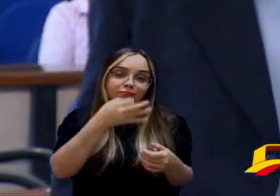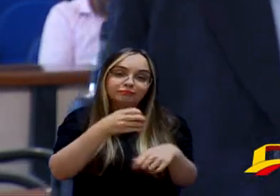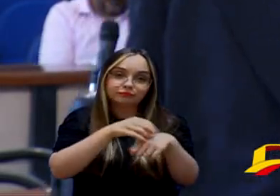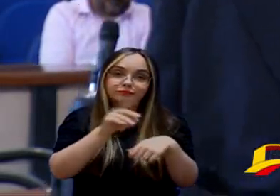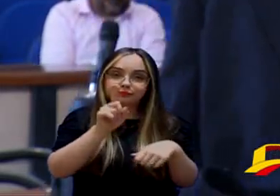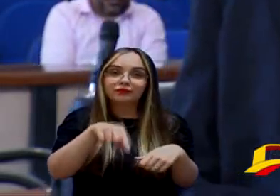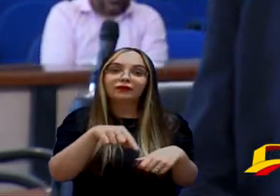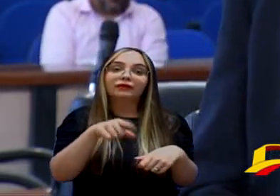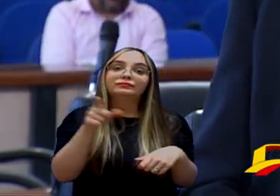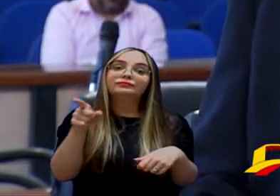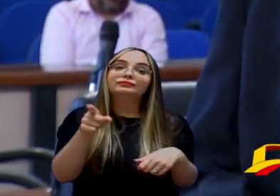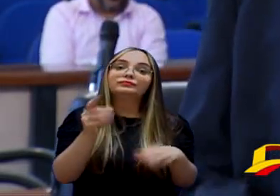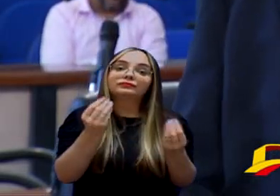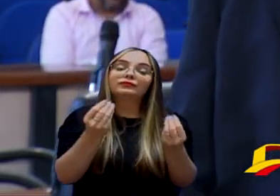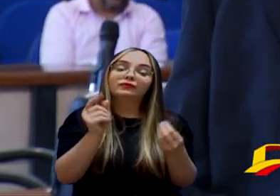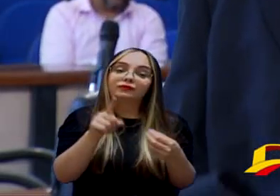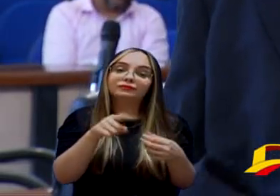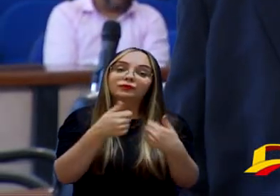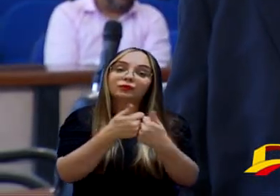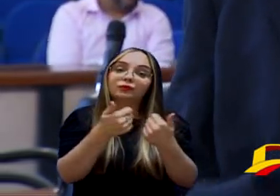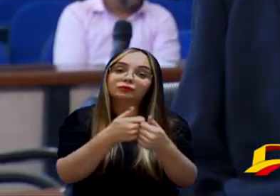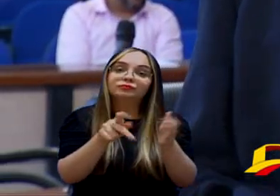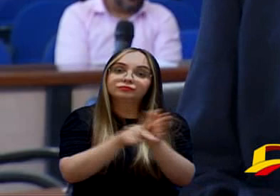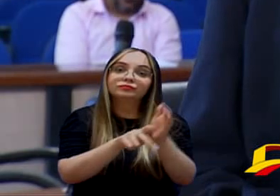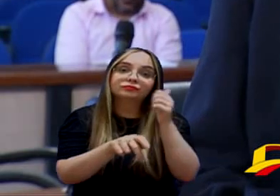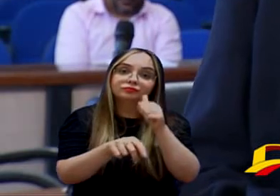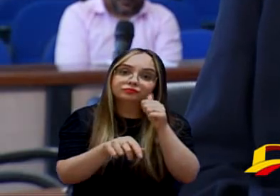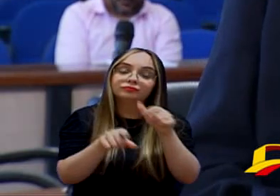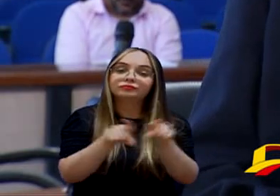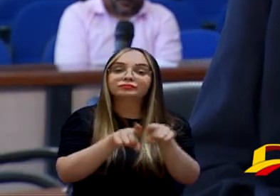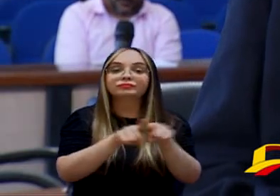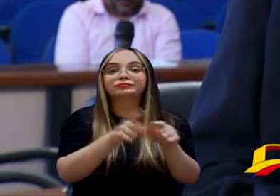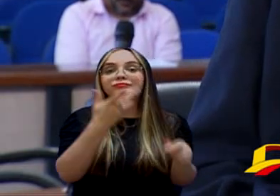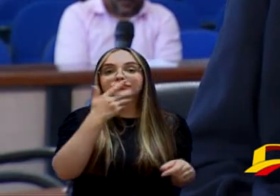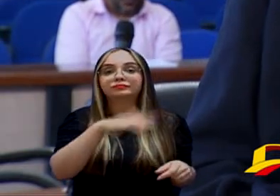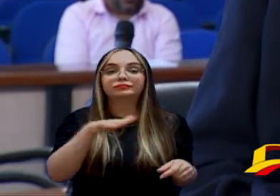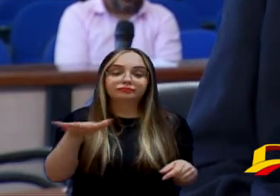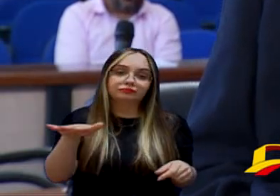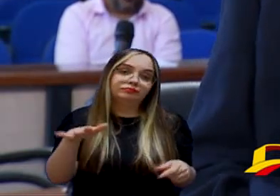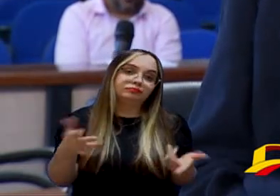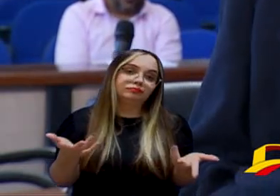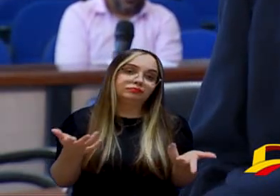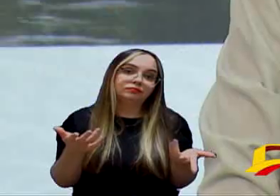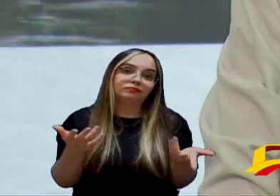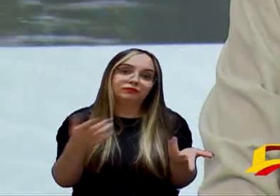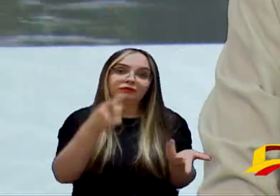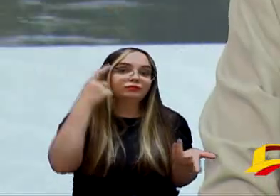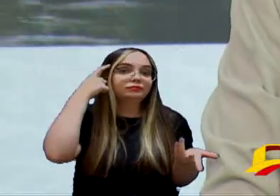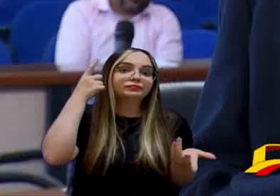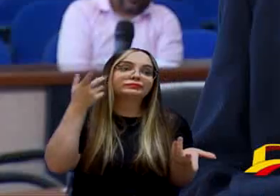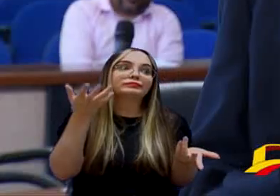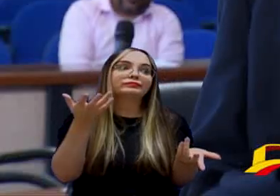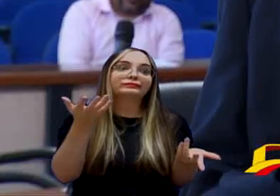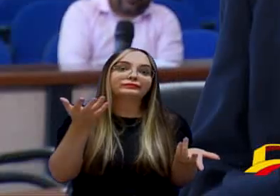é que ele fosse o ônibus da mulher e da criança por exemplo isso